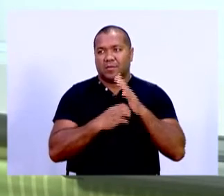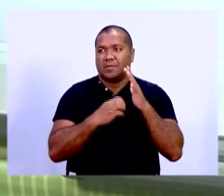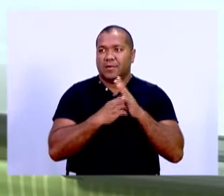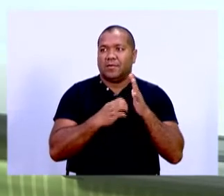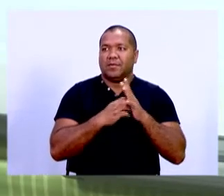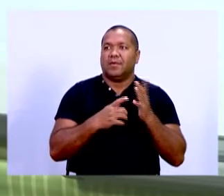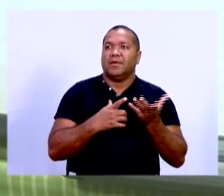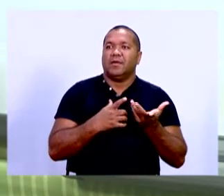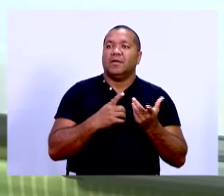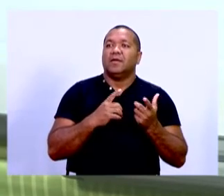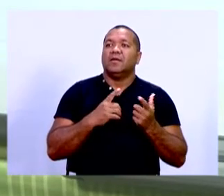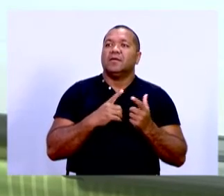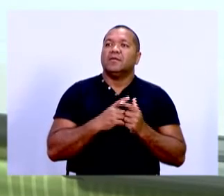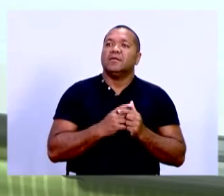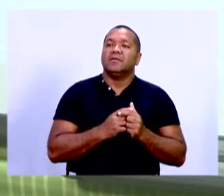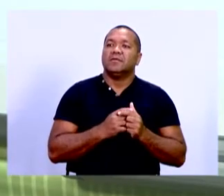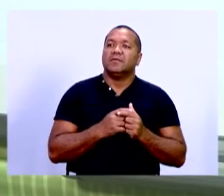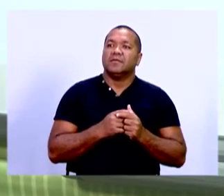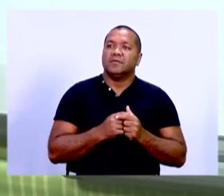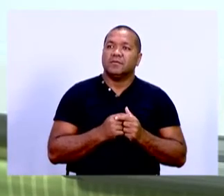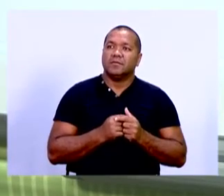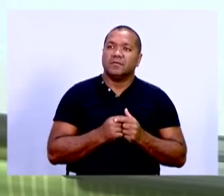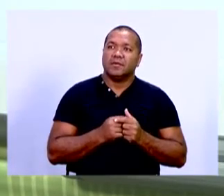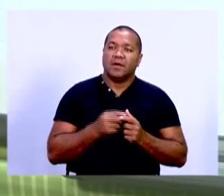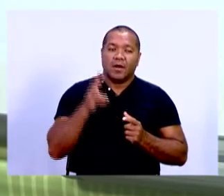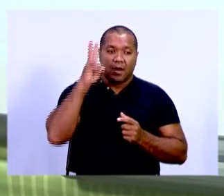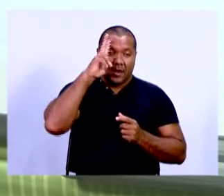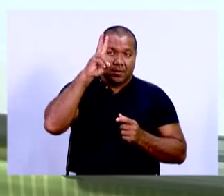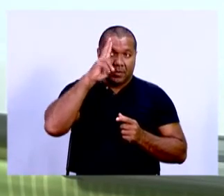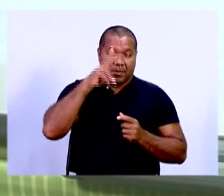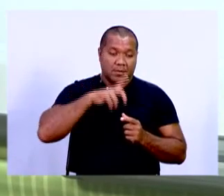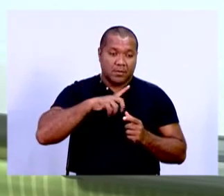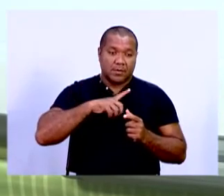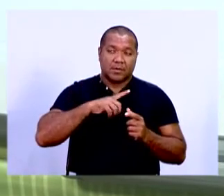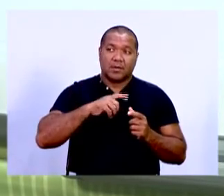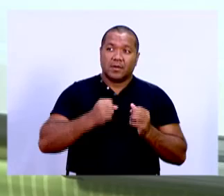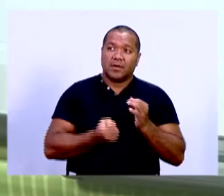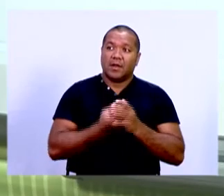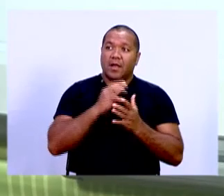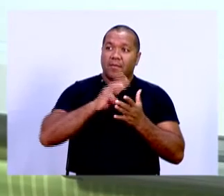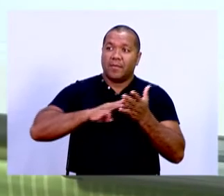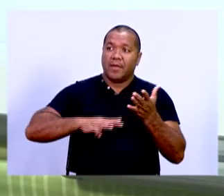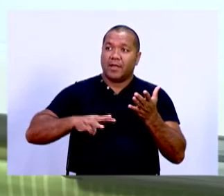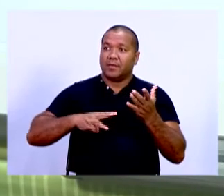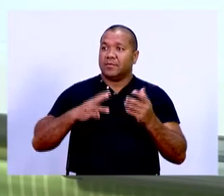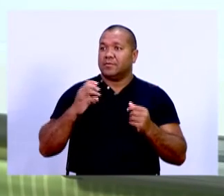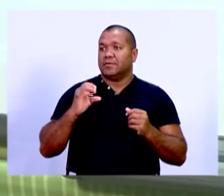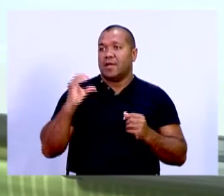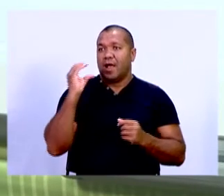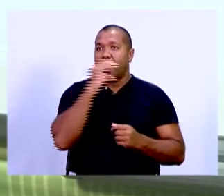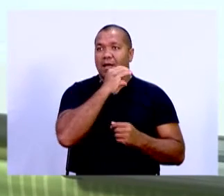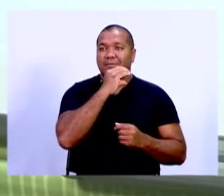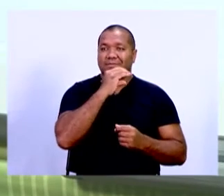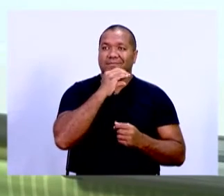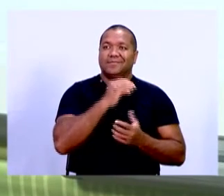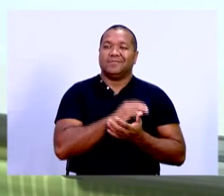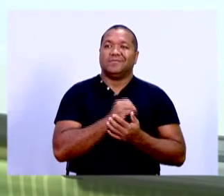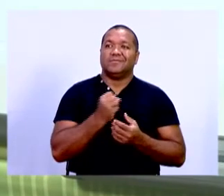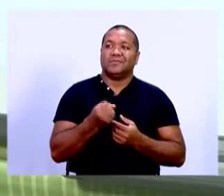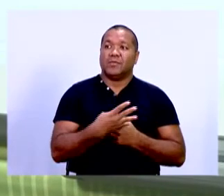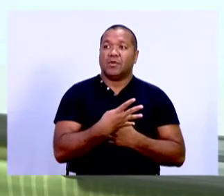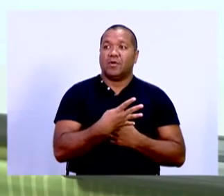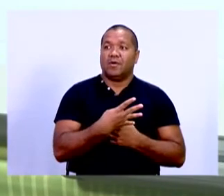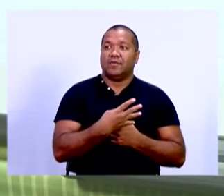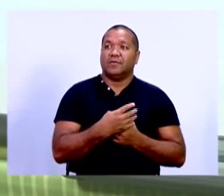ou pretende abrir, lembre-se sempre de utilizar métodos ágeis, métodos mais modernos, que isso vai trazer